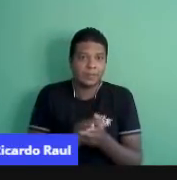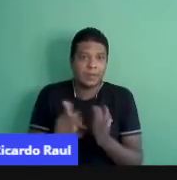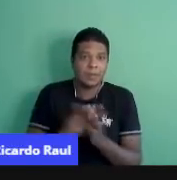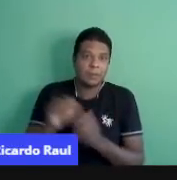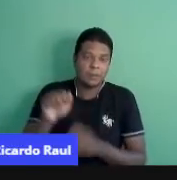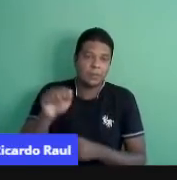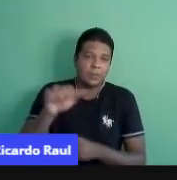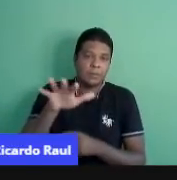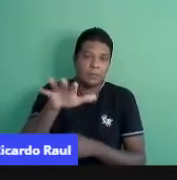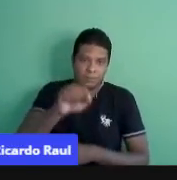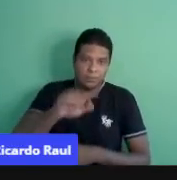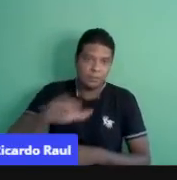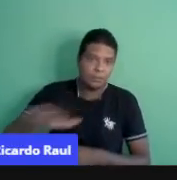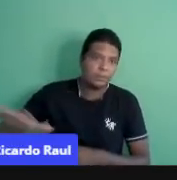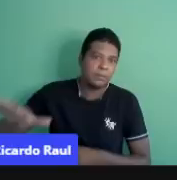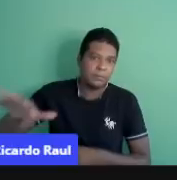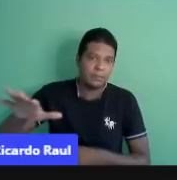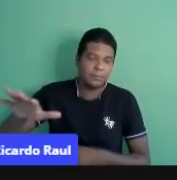sociedade.